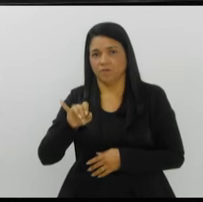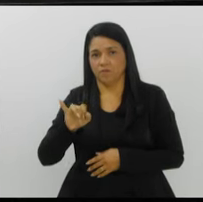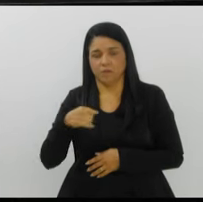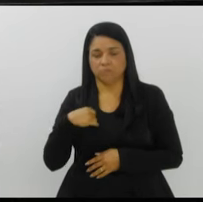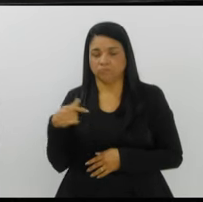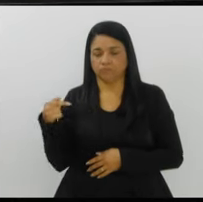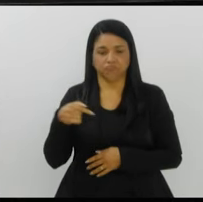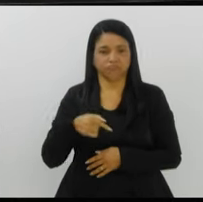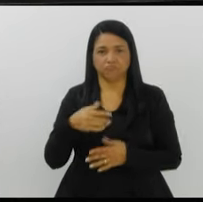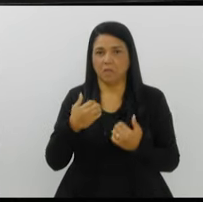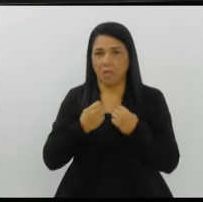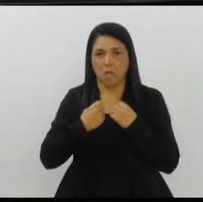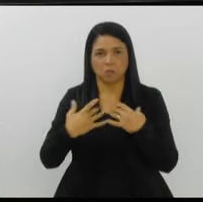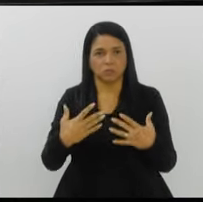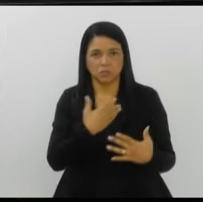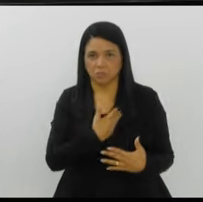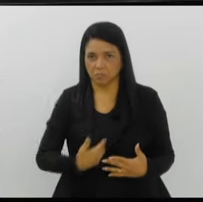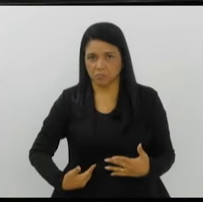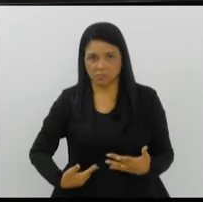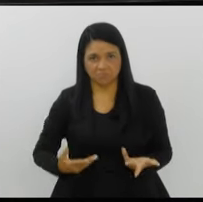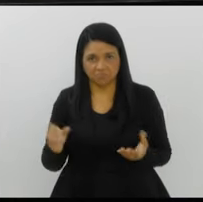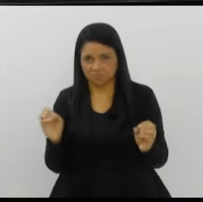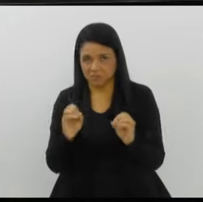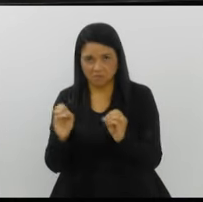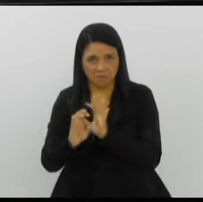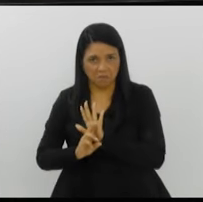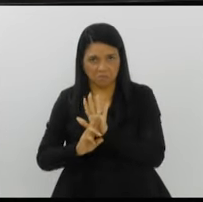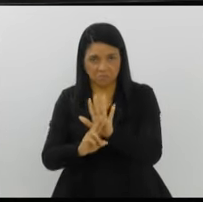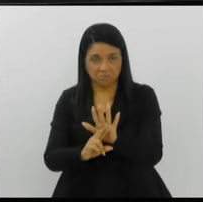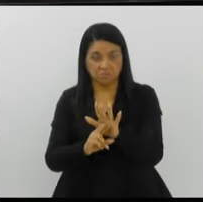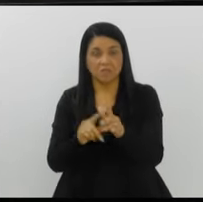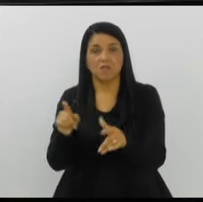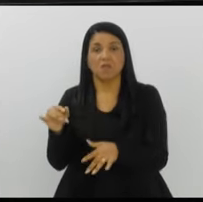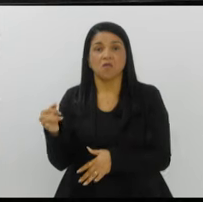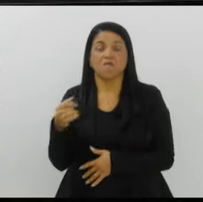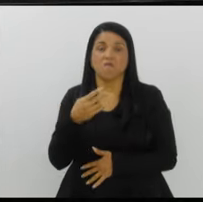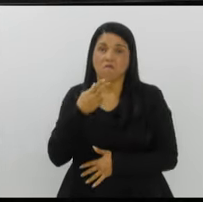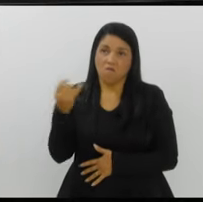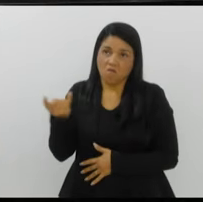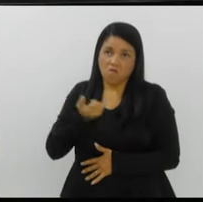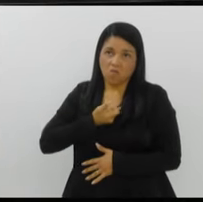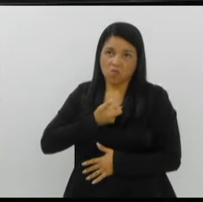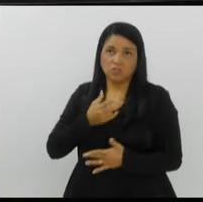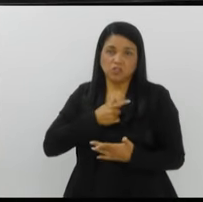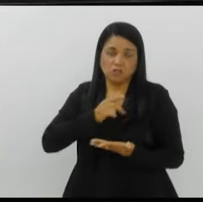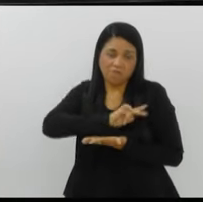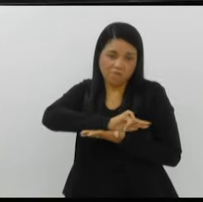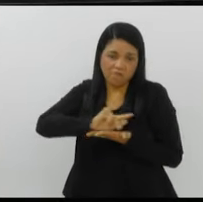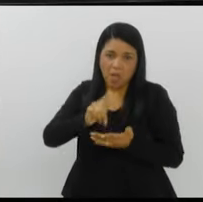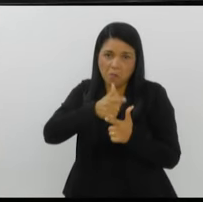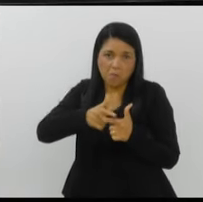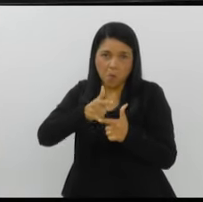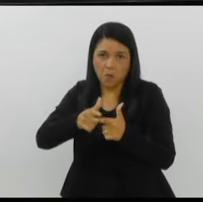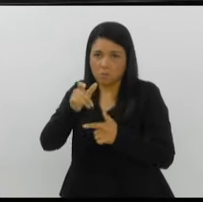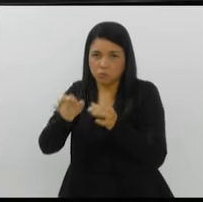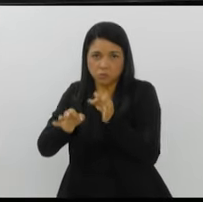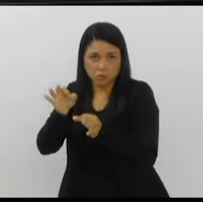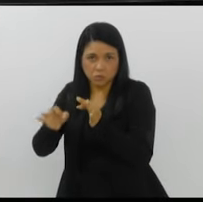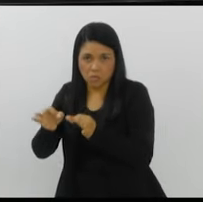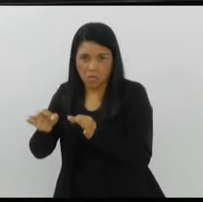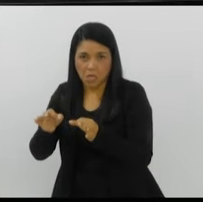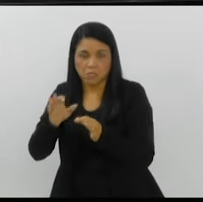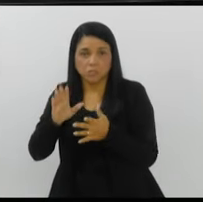alegando que estava com grandes afazeres judiciais na medida que está